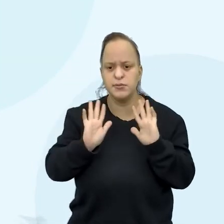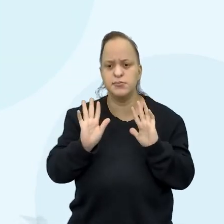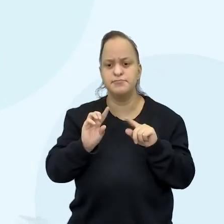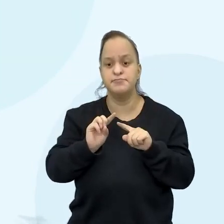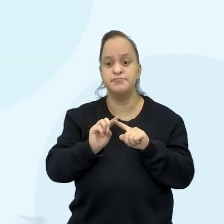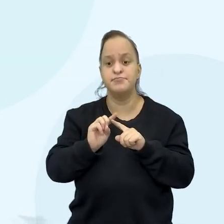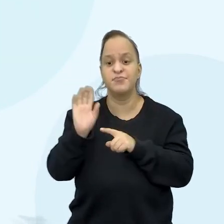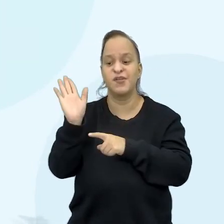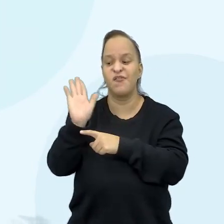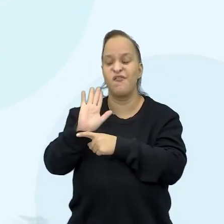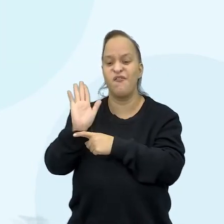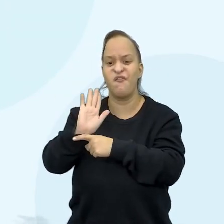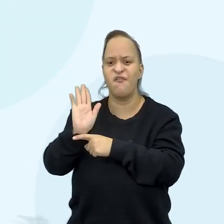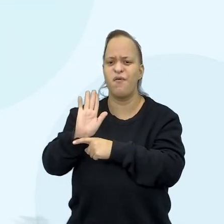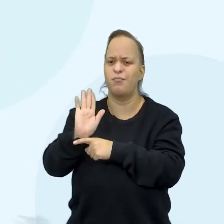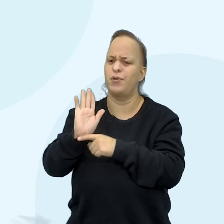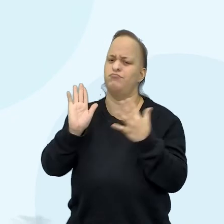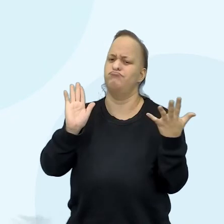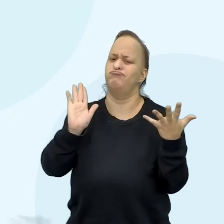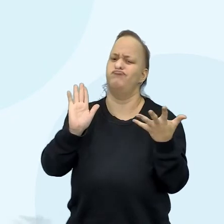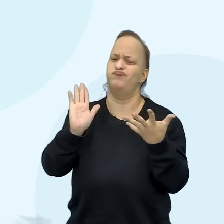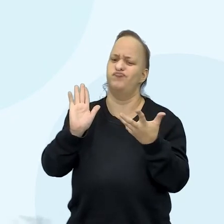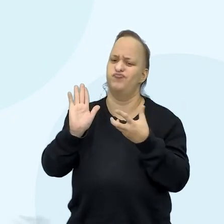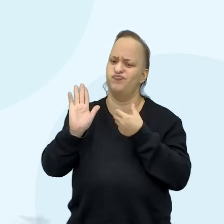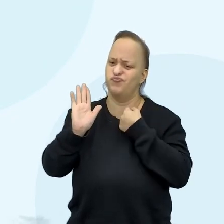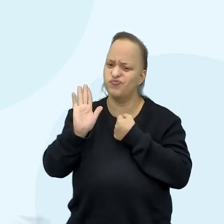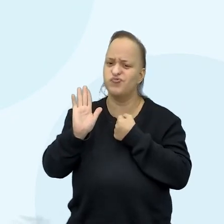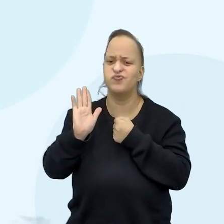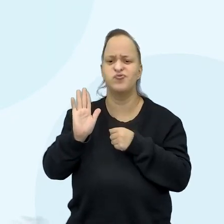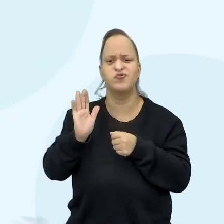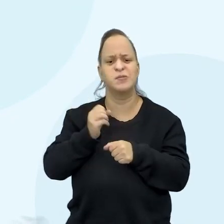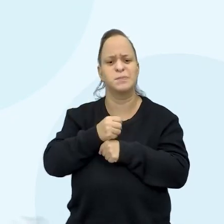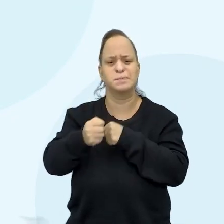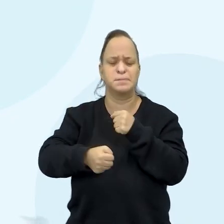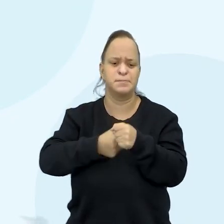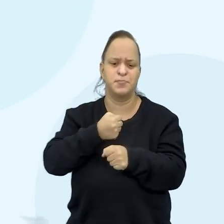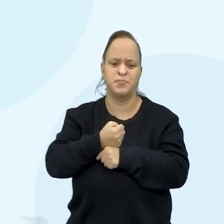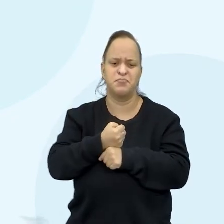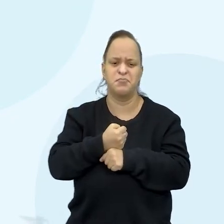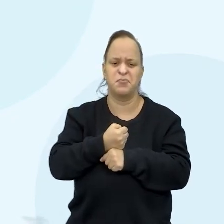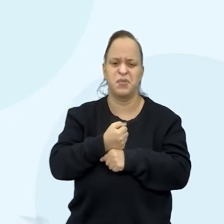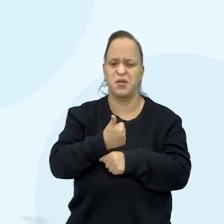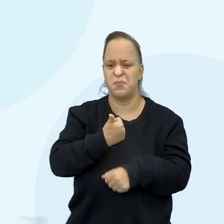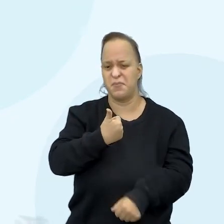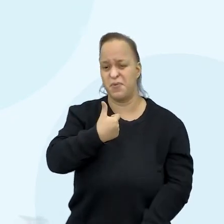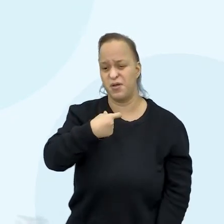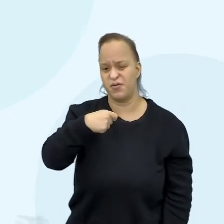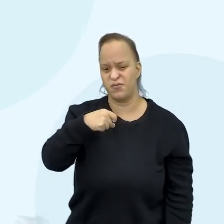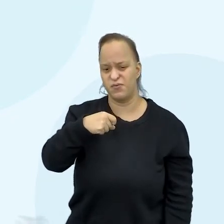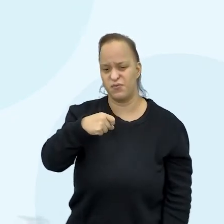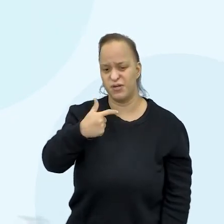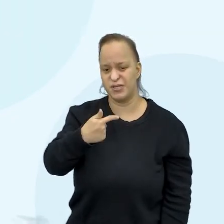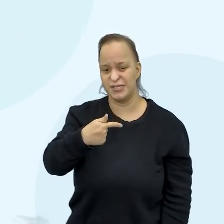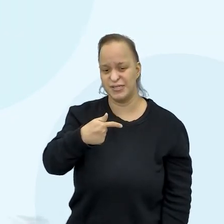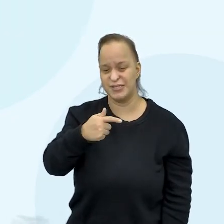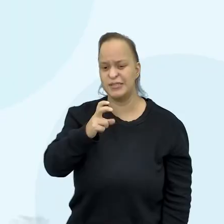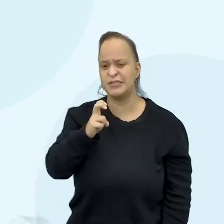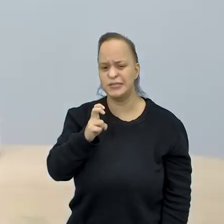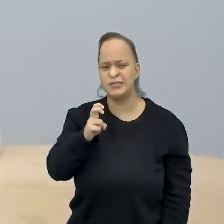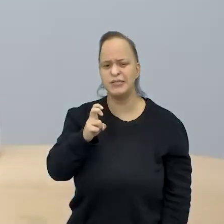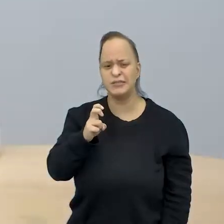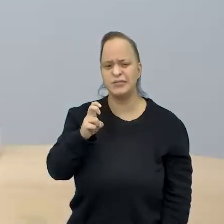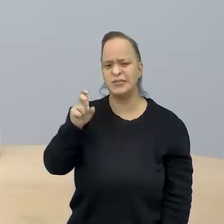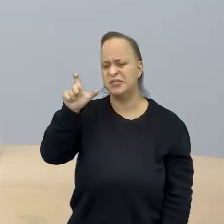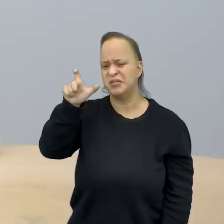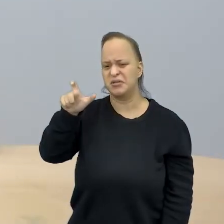um filme excelente da década de 70, que se chama Um Estranho no Ninho. É um filme